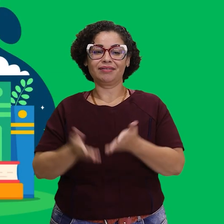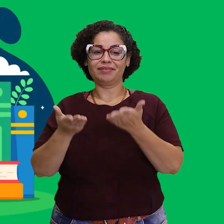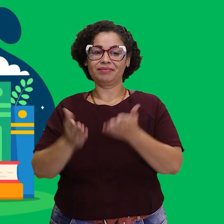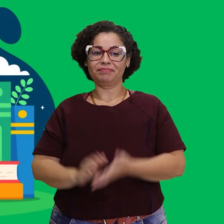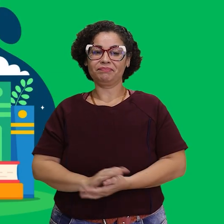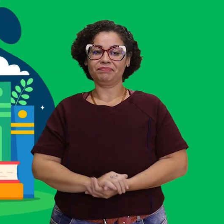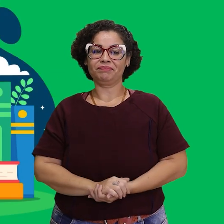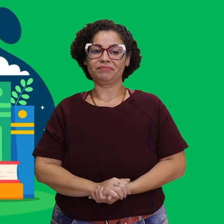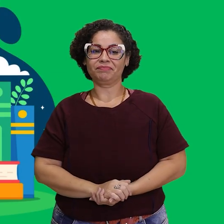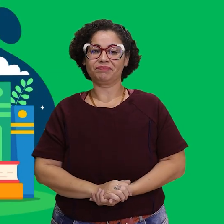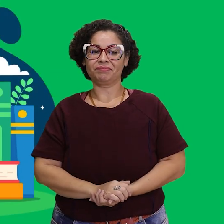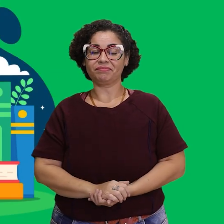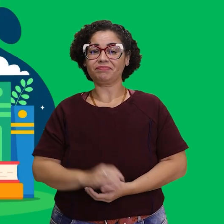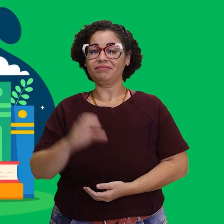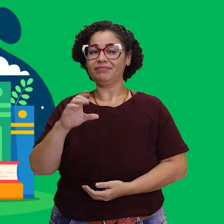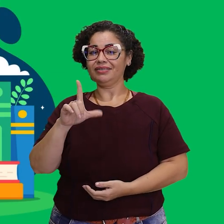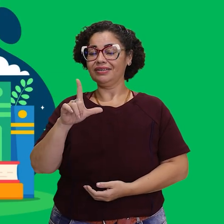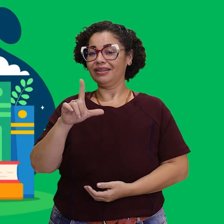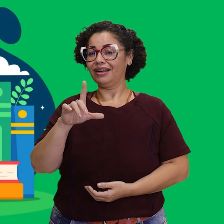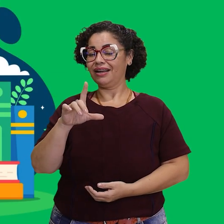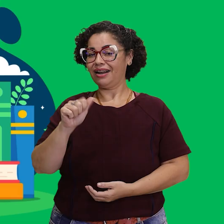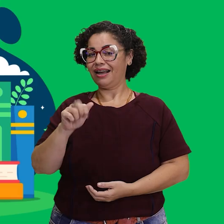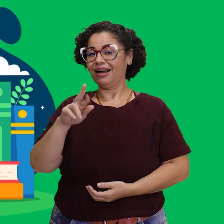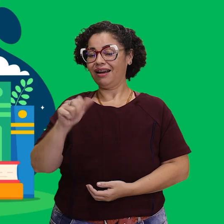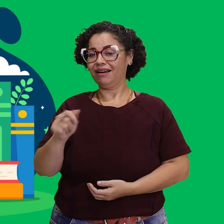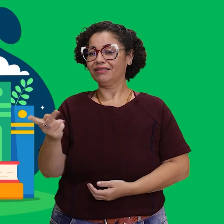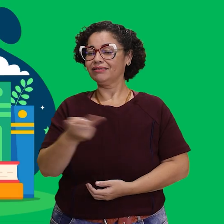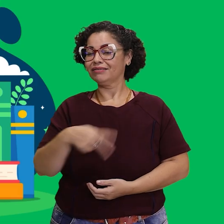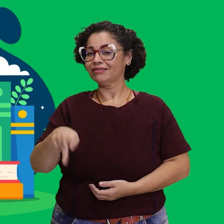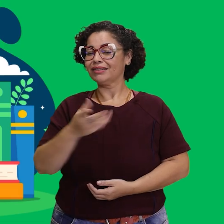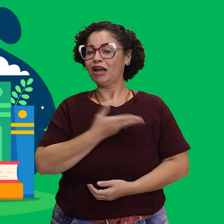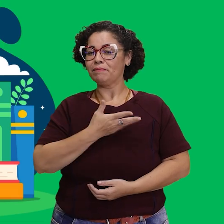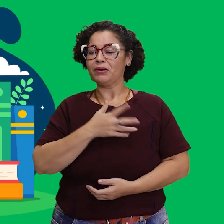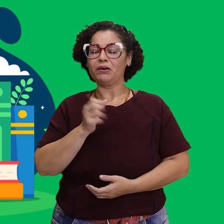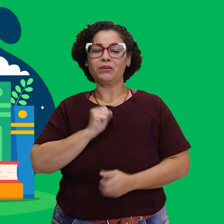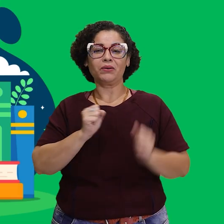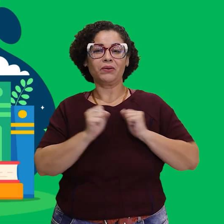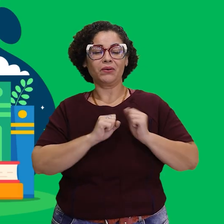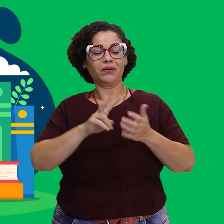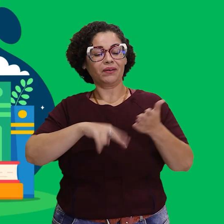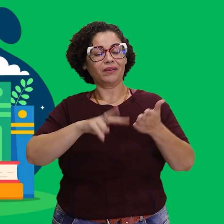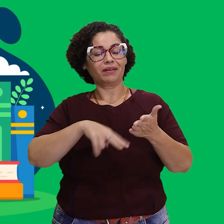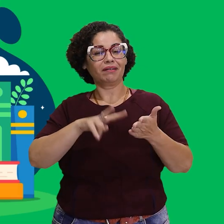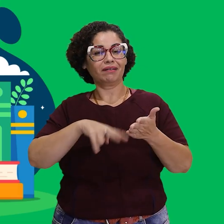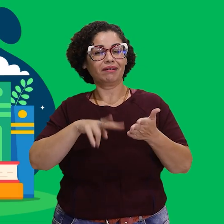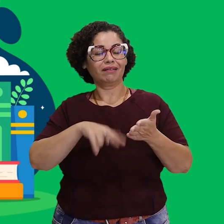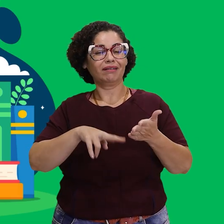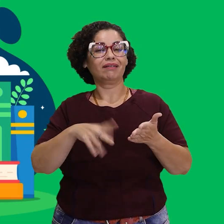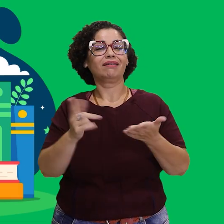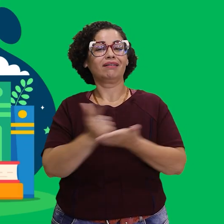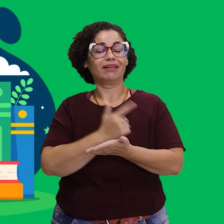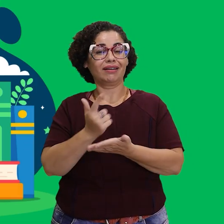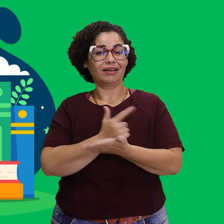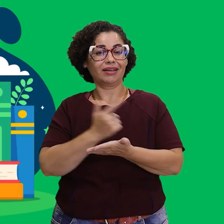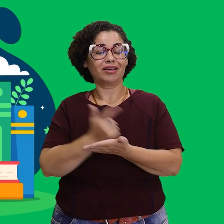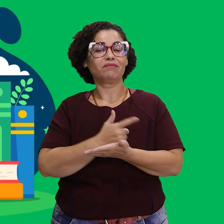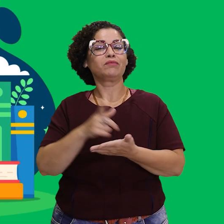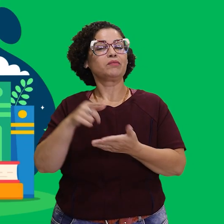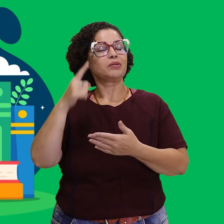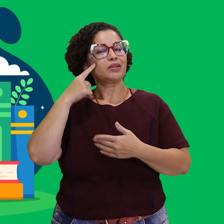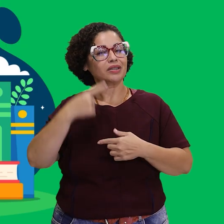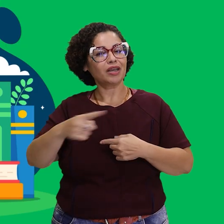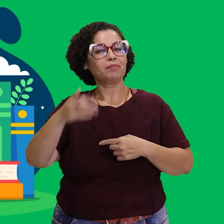lá. Clara e seus amigos adoram ler livros de aventura. Toda semana eles